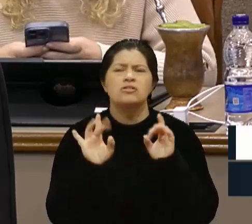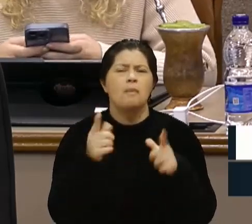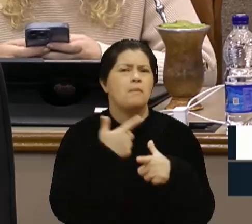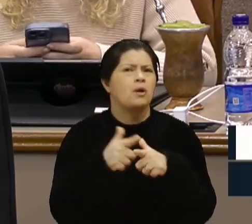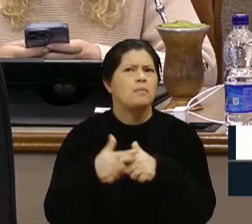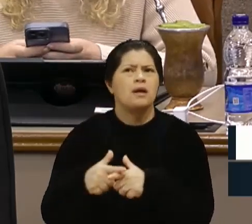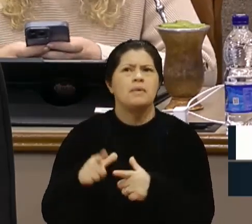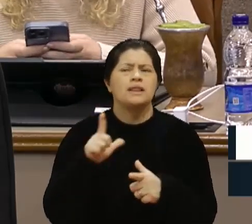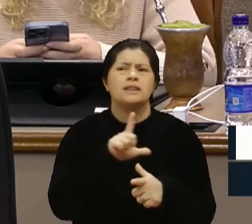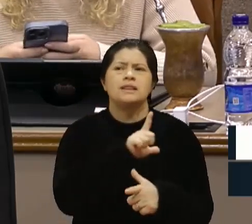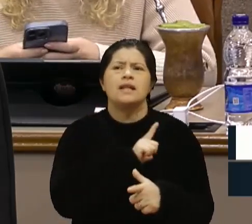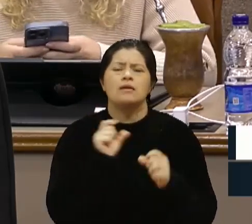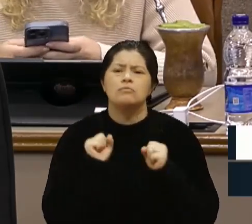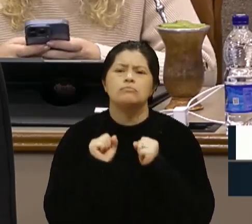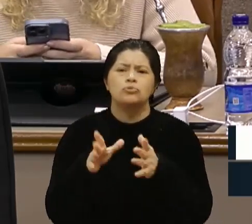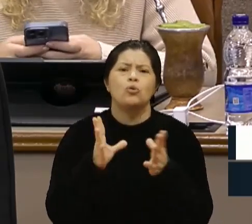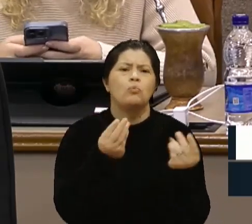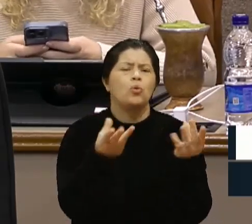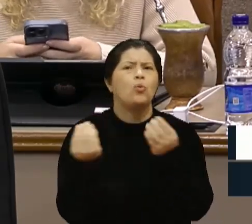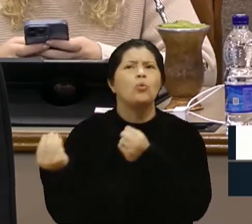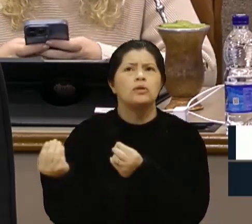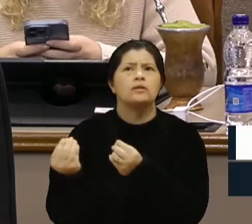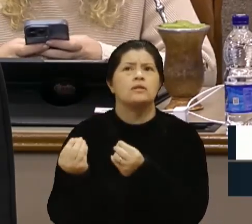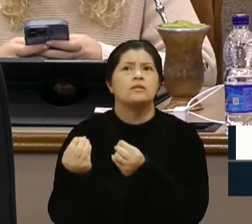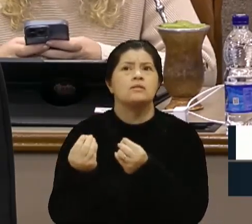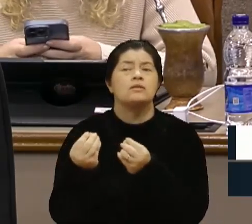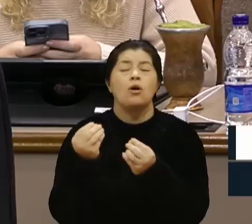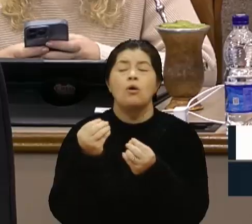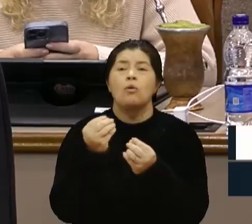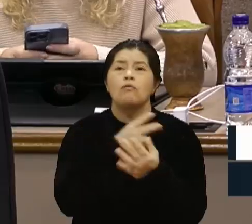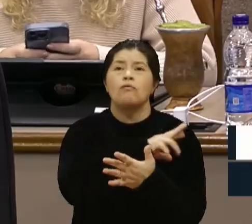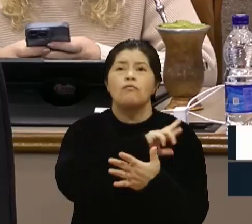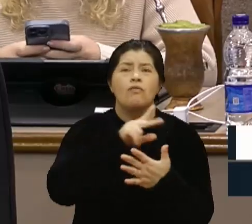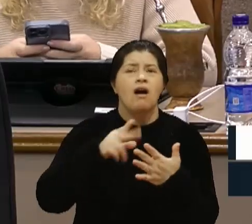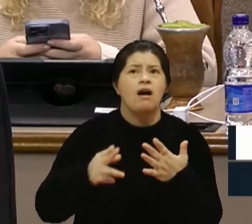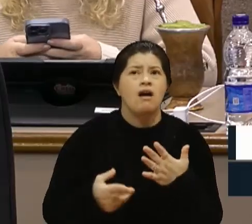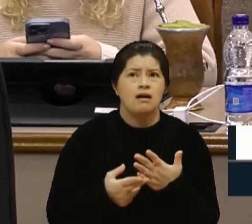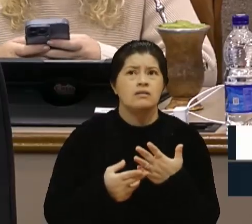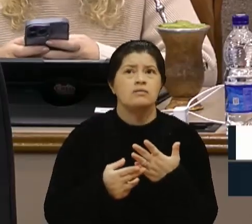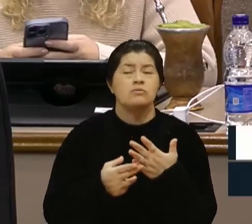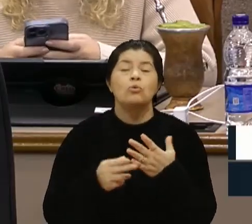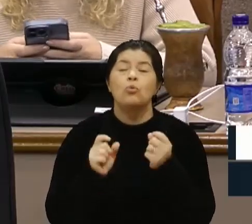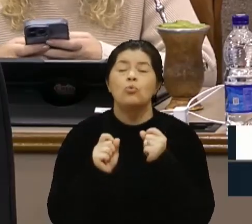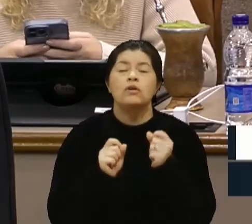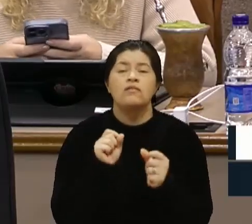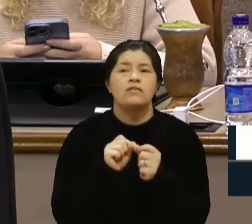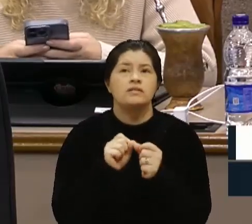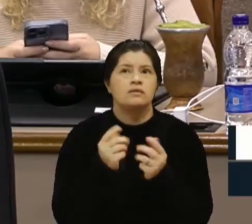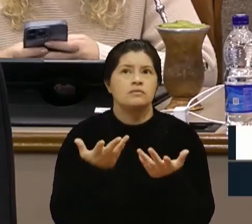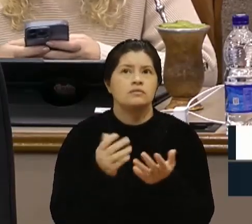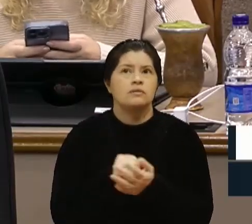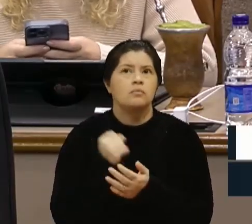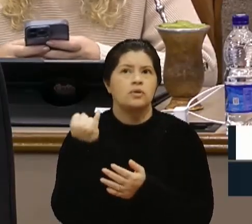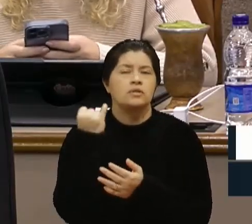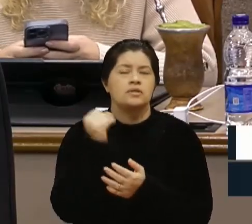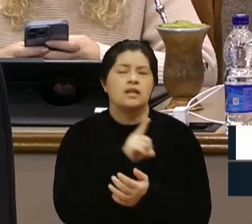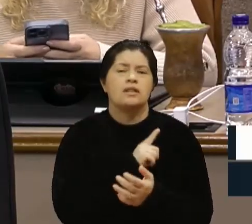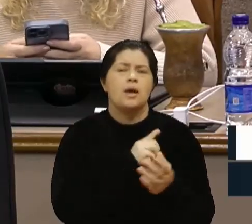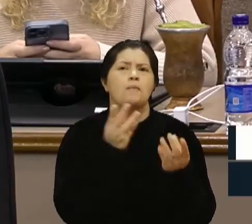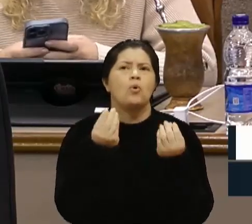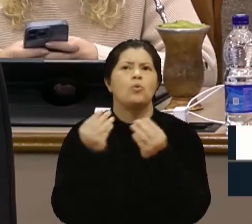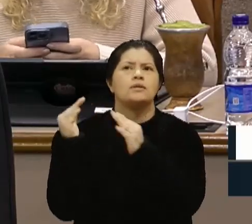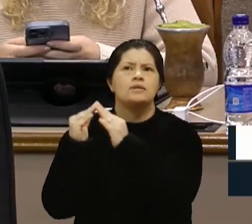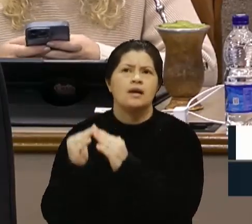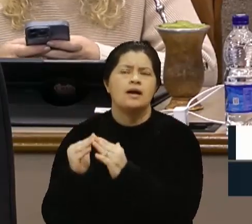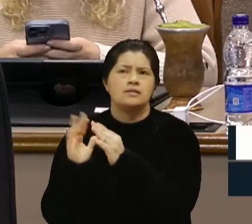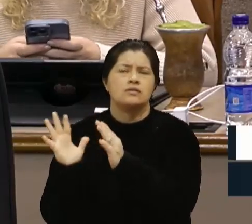temos muitas ações que o senhor traz aqui, hoje trouxe em números, né, o que está sendo feito, né? Temos muitas casas-lares,